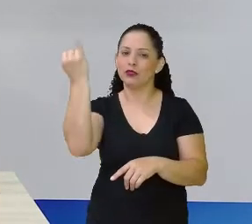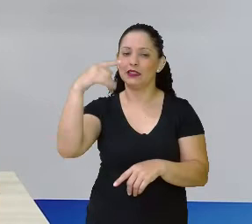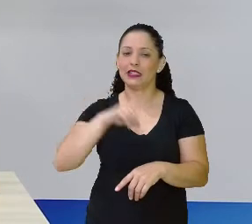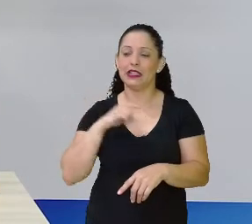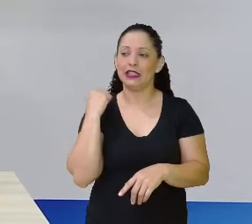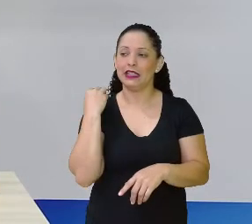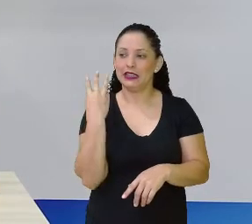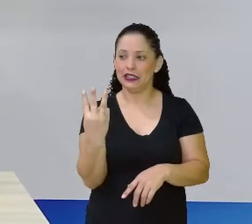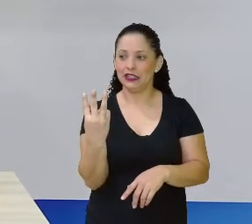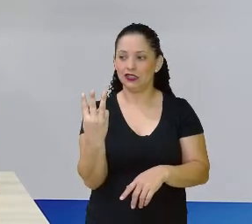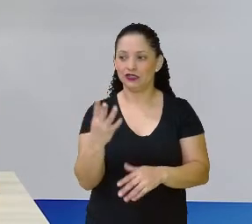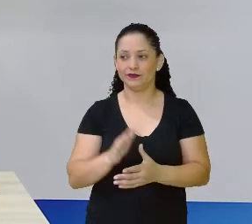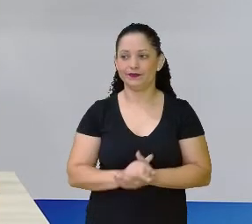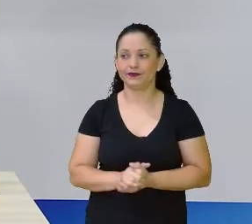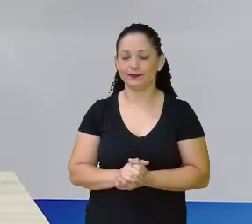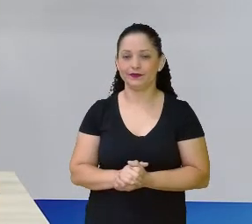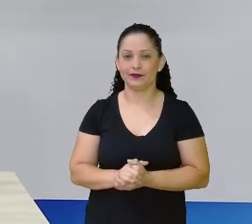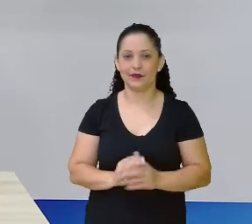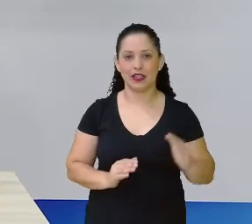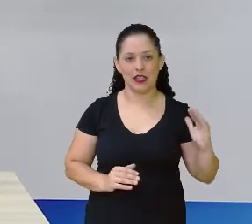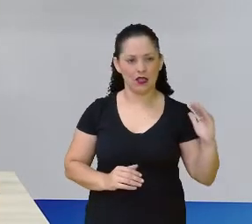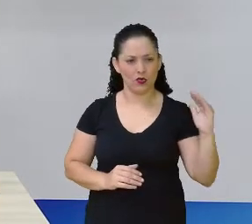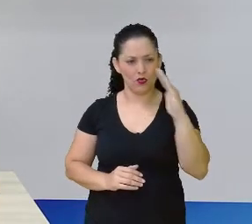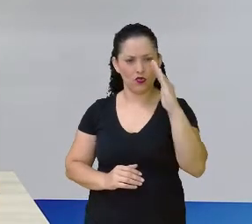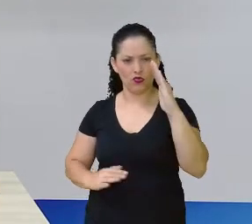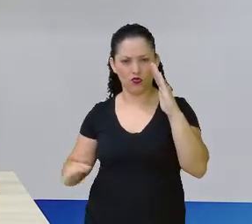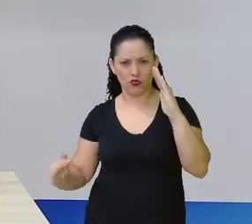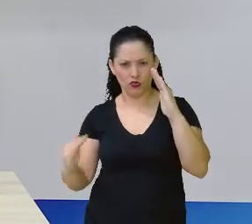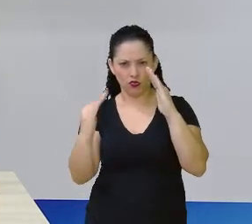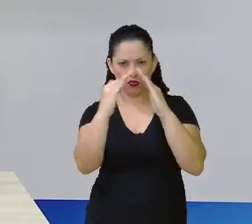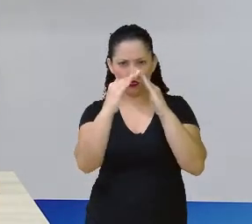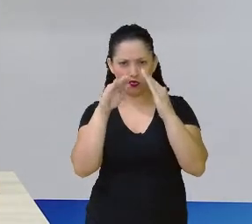faces e uma base.